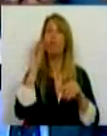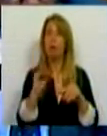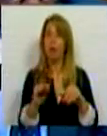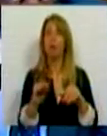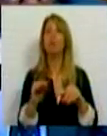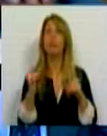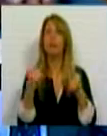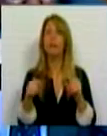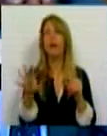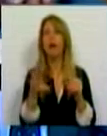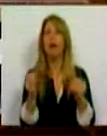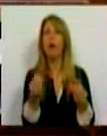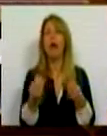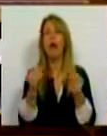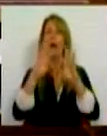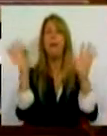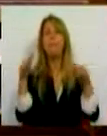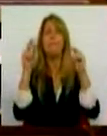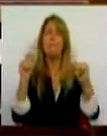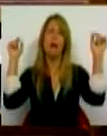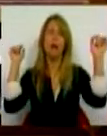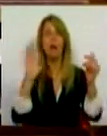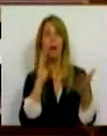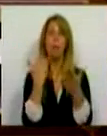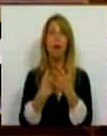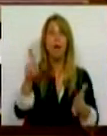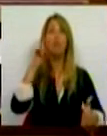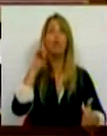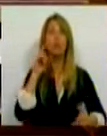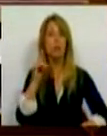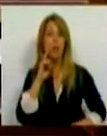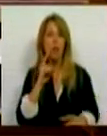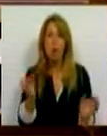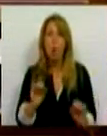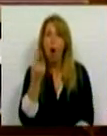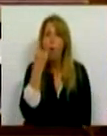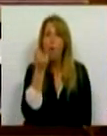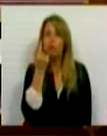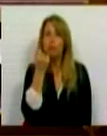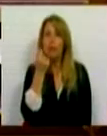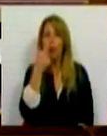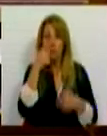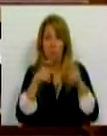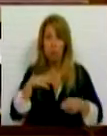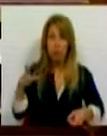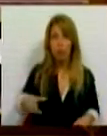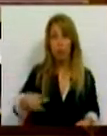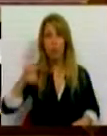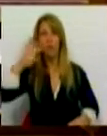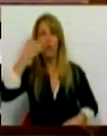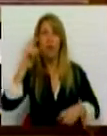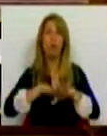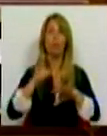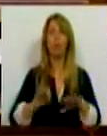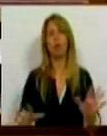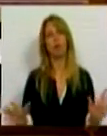esse caráter milagroso de proteger e garantir que nenhum cêntimo dos contribuintes seria atingido. Creio que estamos os dois de acordo que